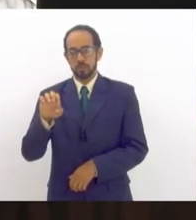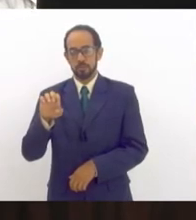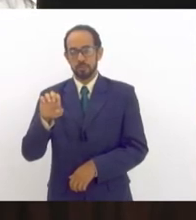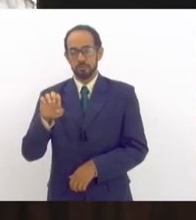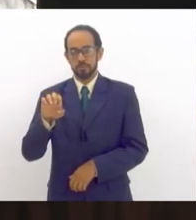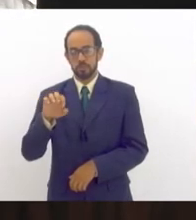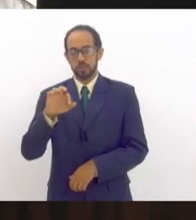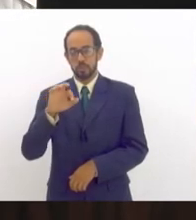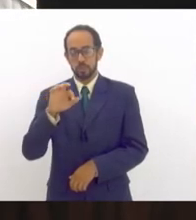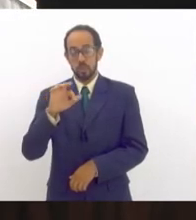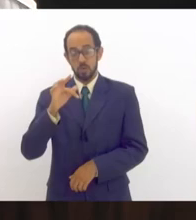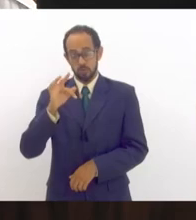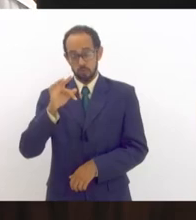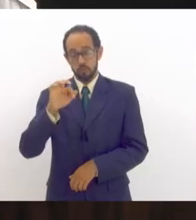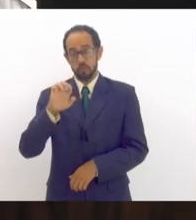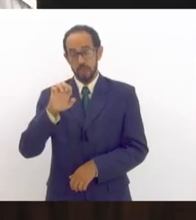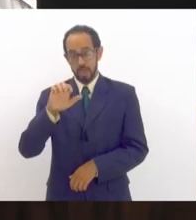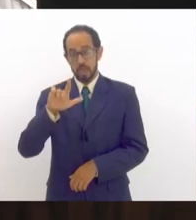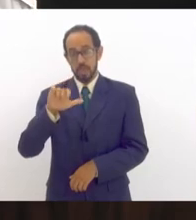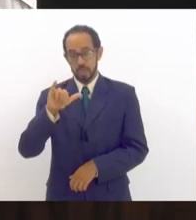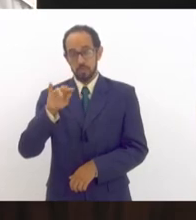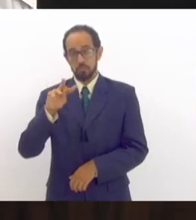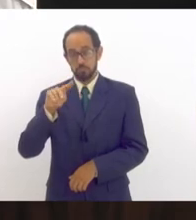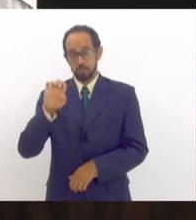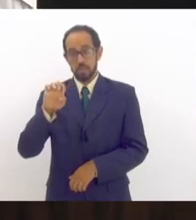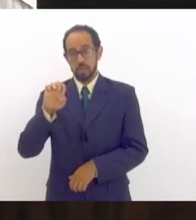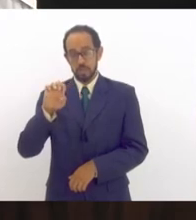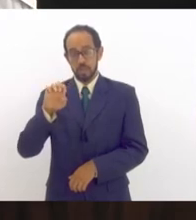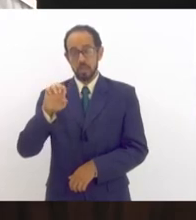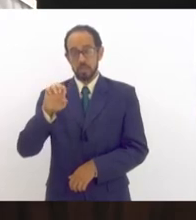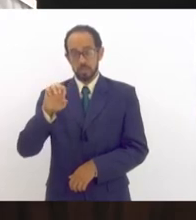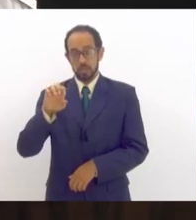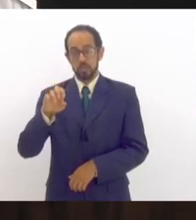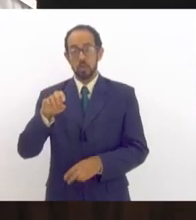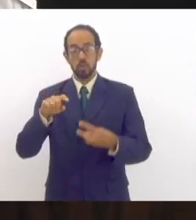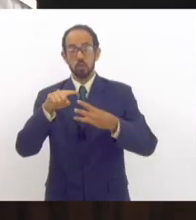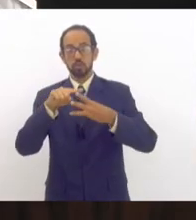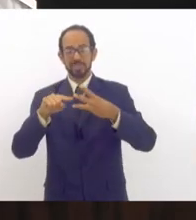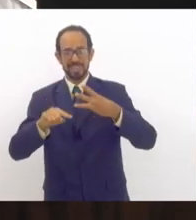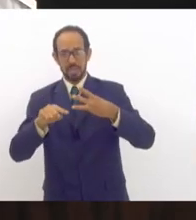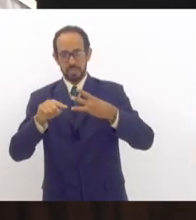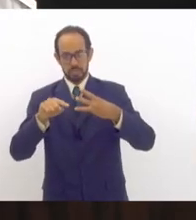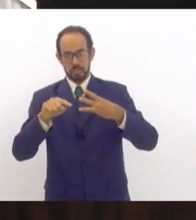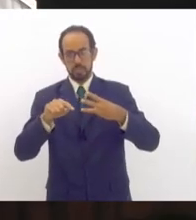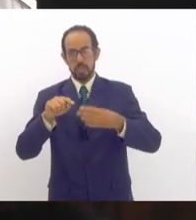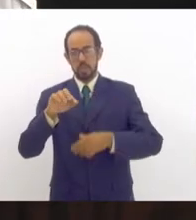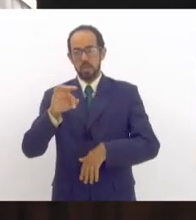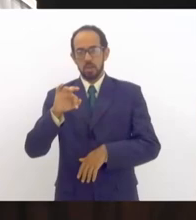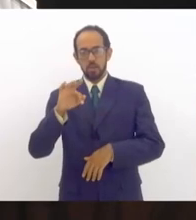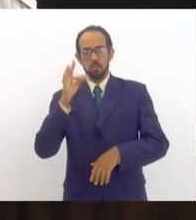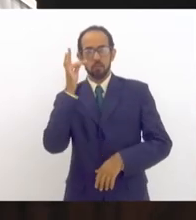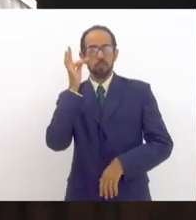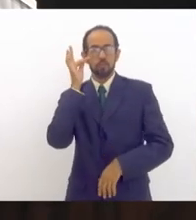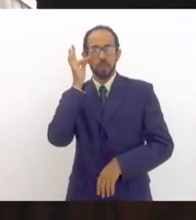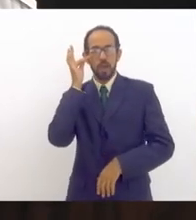Felipe Soares Felipe pobel Flávio Serafim